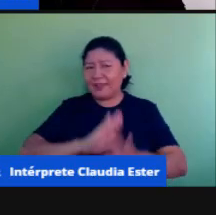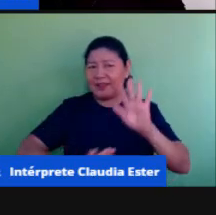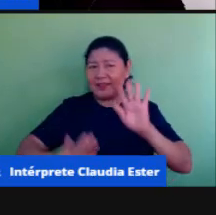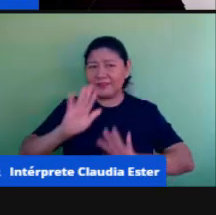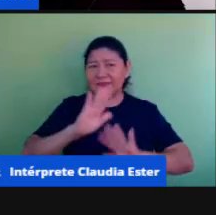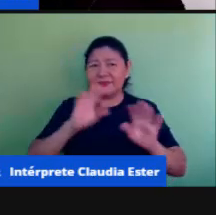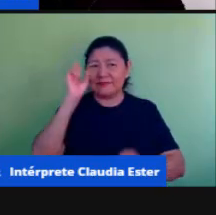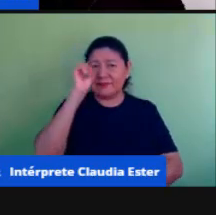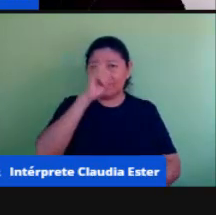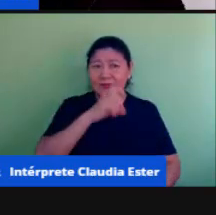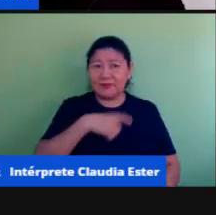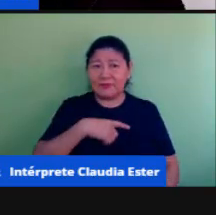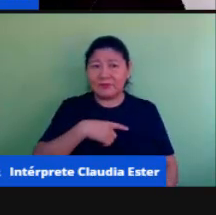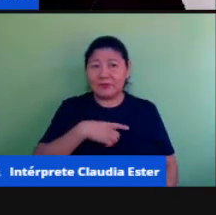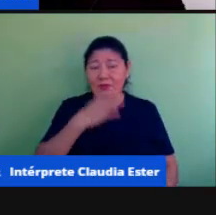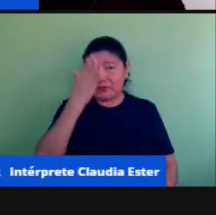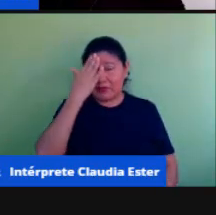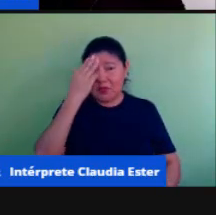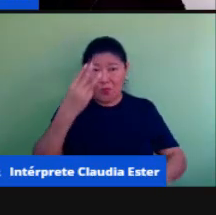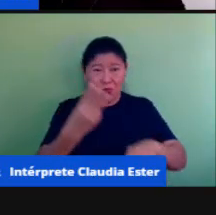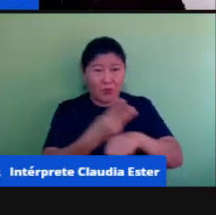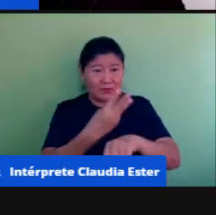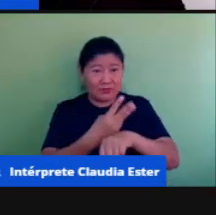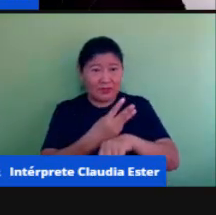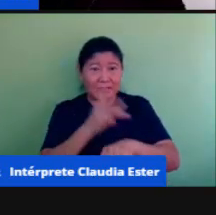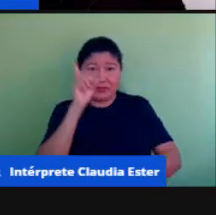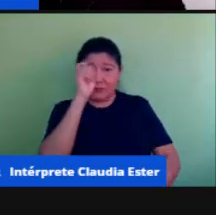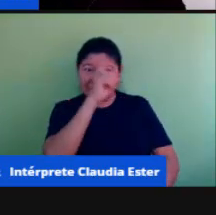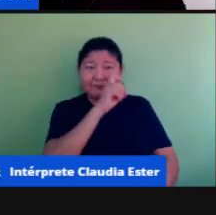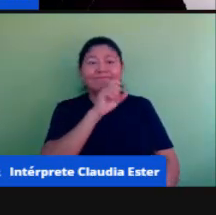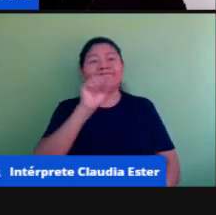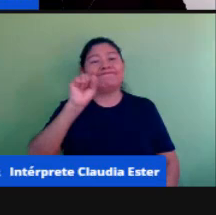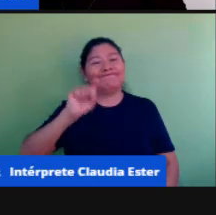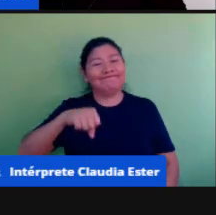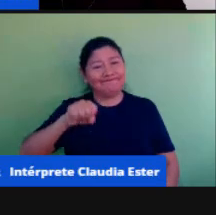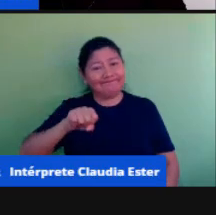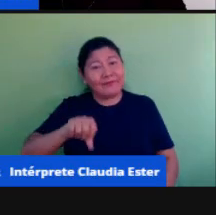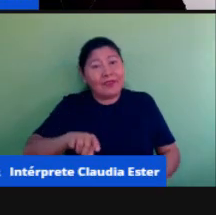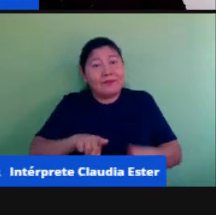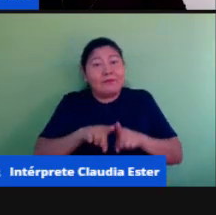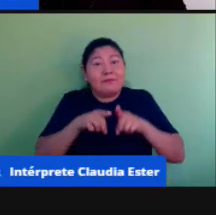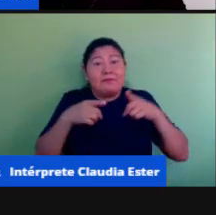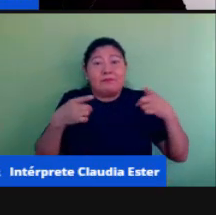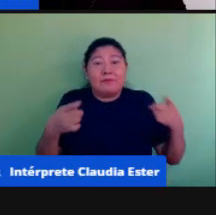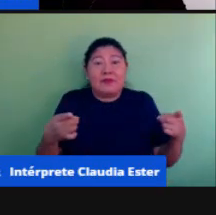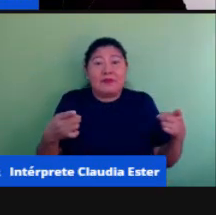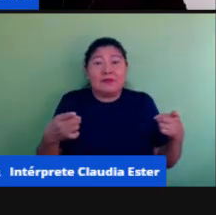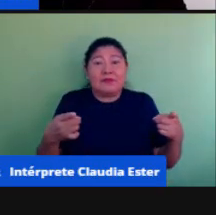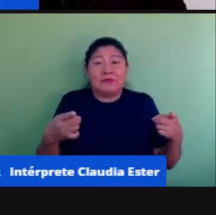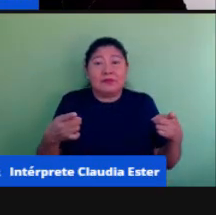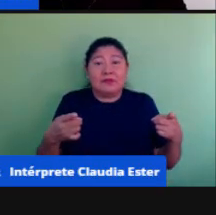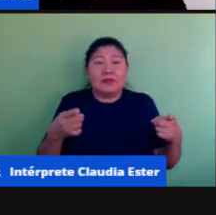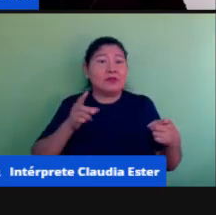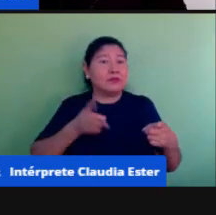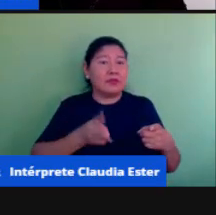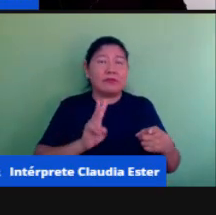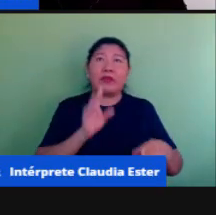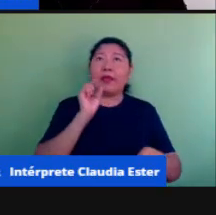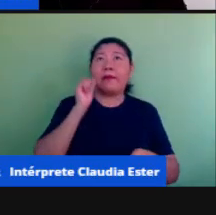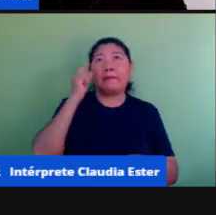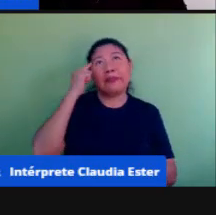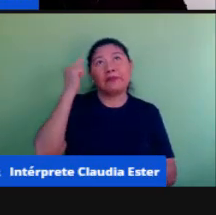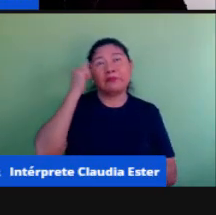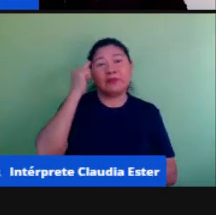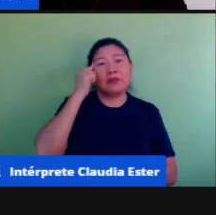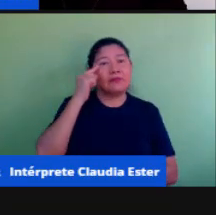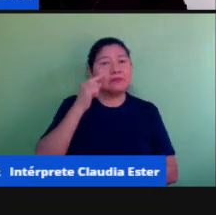difícil, gente? A gente tem os momentos difíceis, temos sim. Mas, assim, se a gente for pensar que nós somos